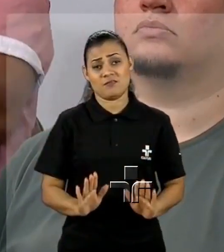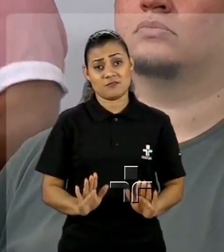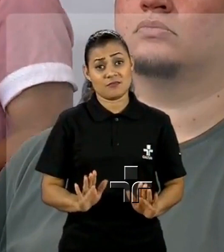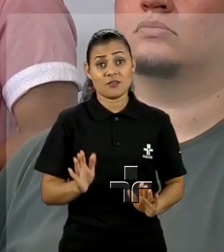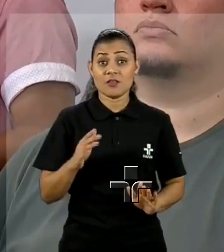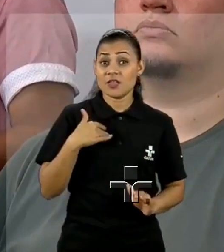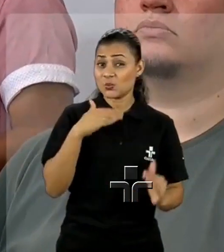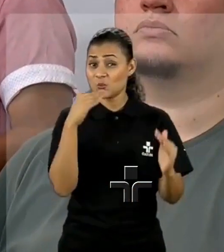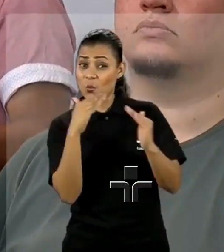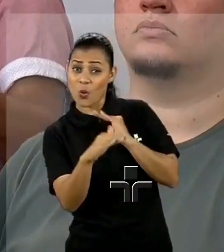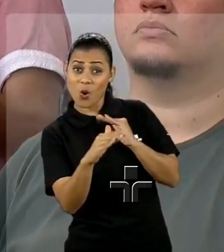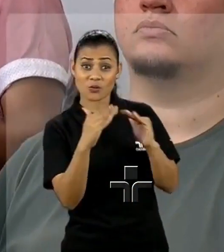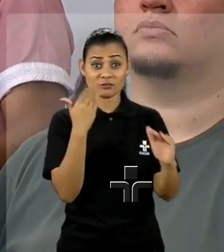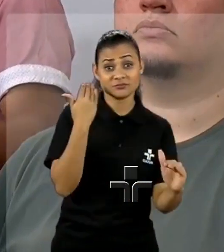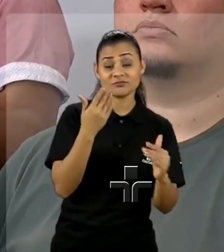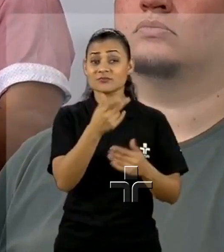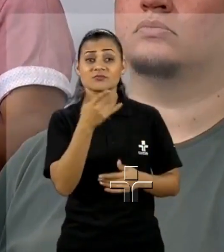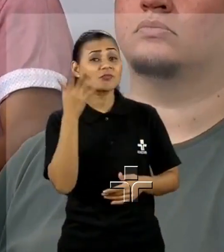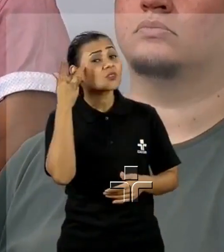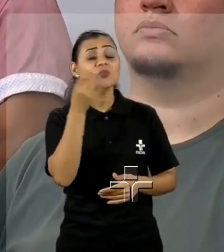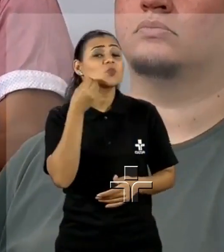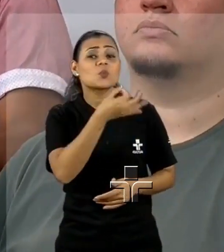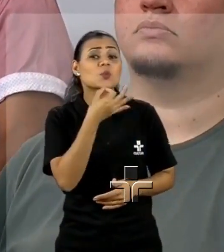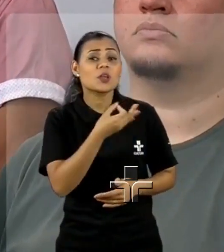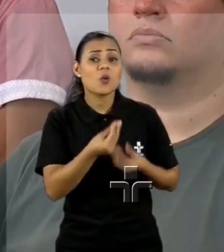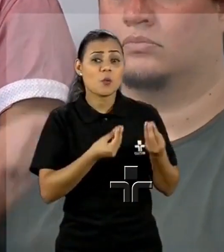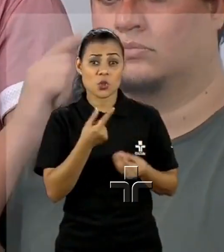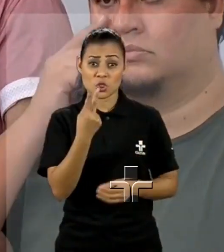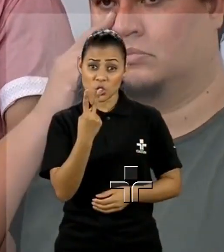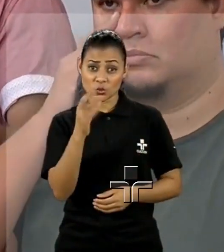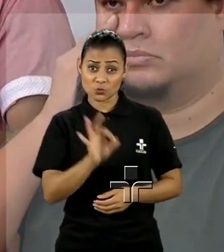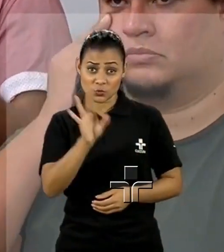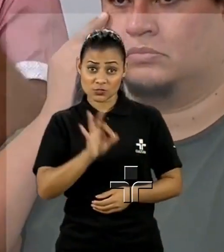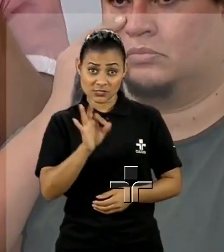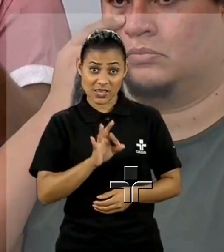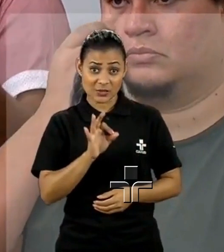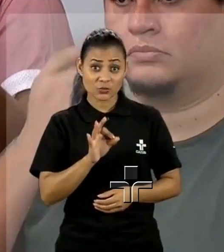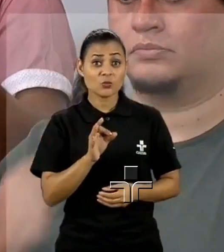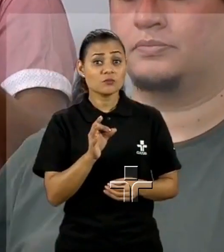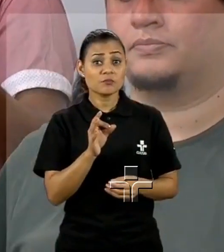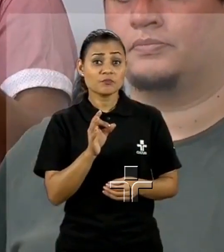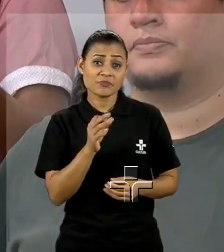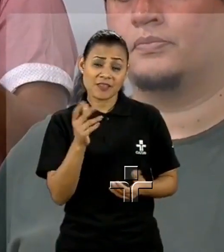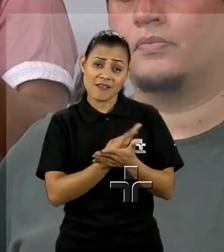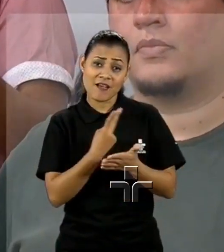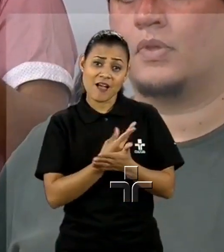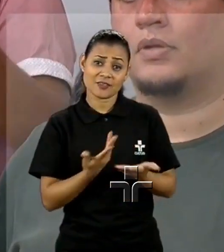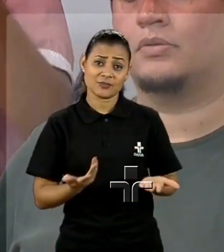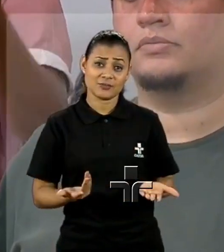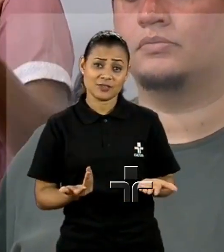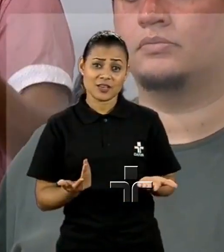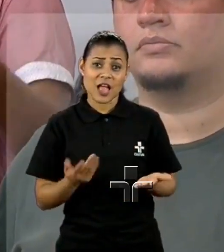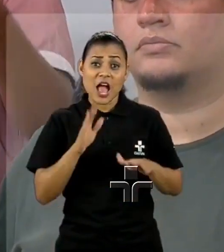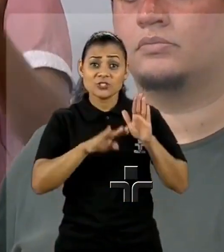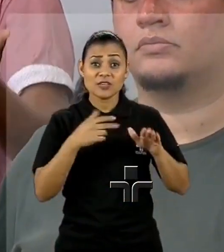sei se eles concordam com isso, mas eu acho que 2% é muito ainda. Eu, na faculdade, lia coisa que eu achei que